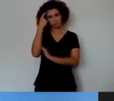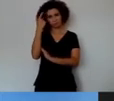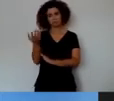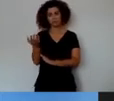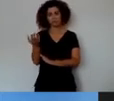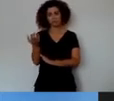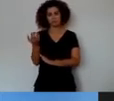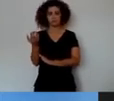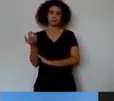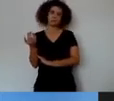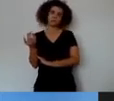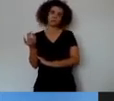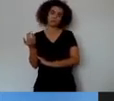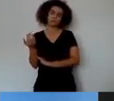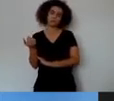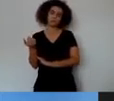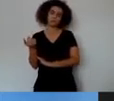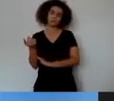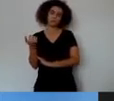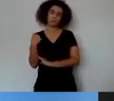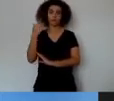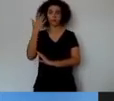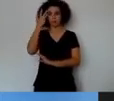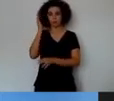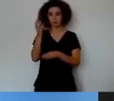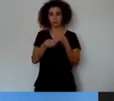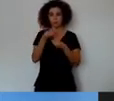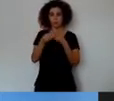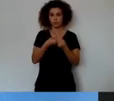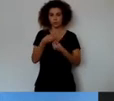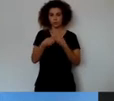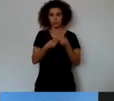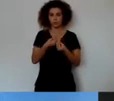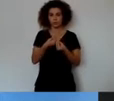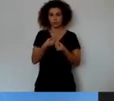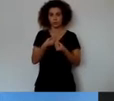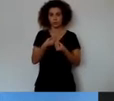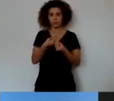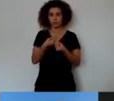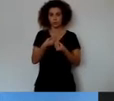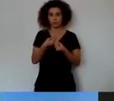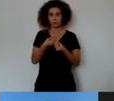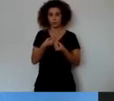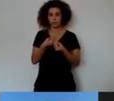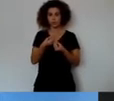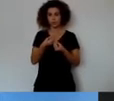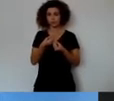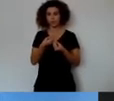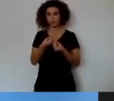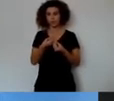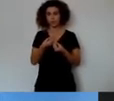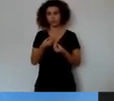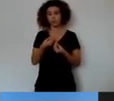para vocês, assim, né, e aí eu não sei muito bem como é que está, né, a divisão, a identificação racial das pessoas que estão